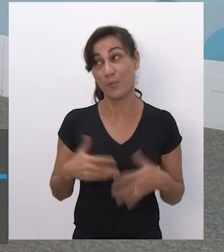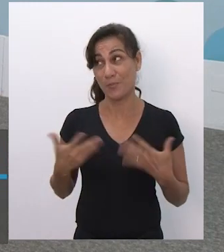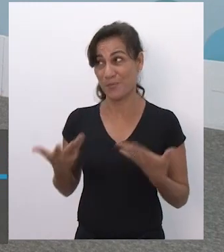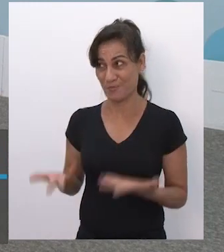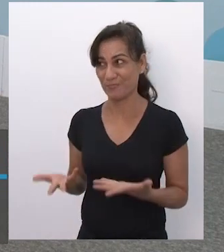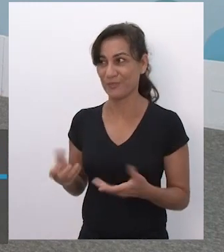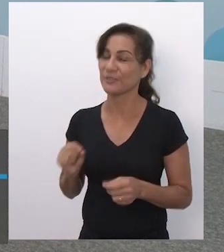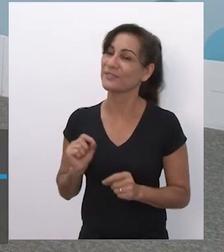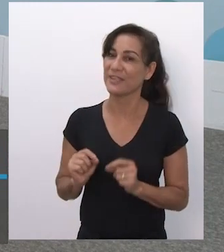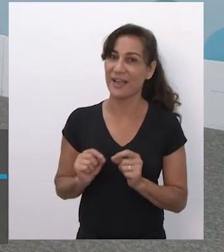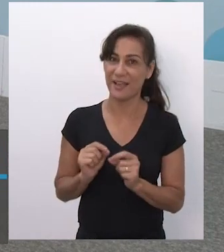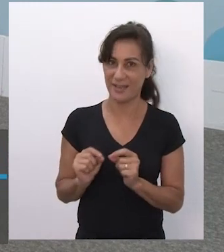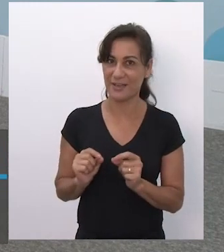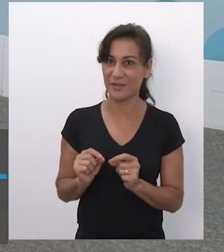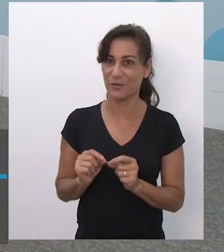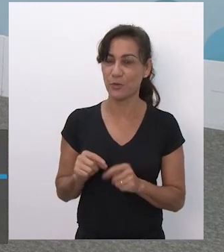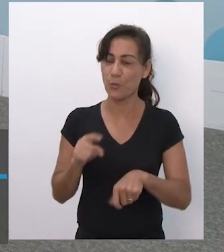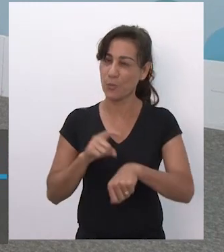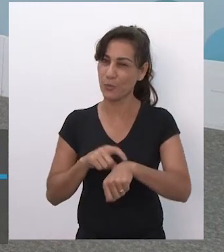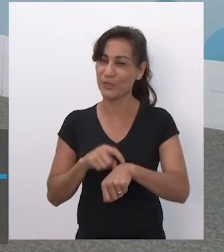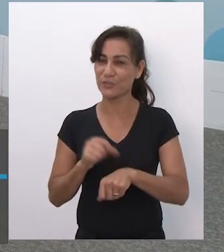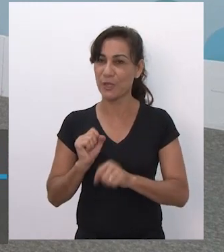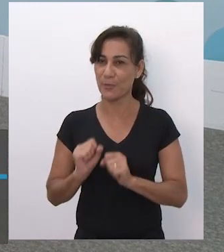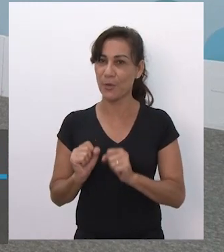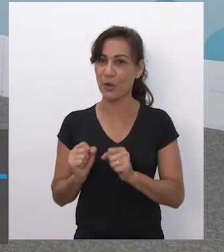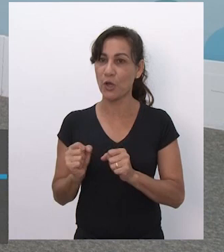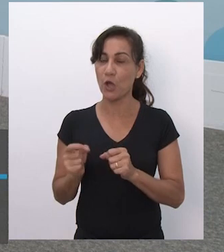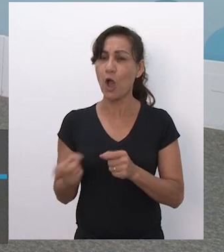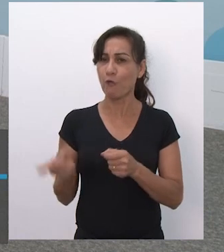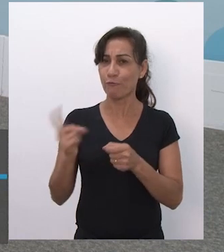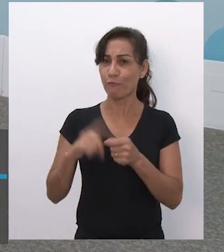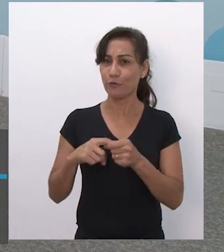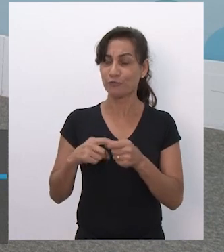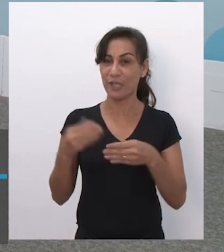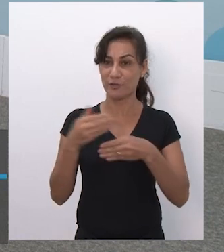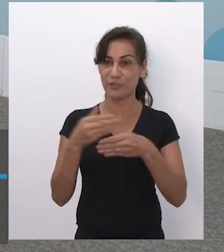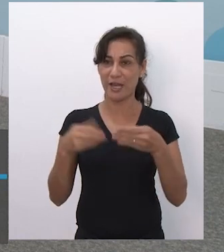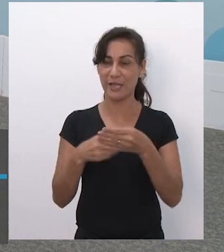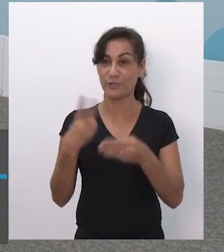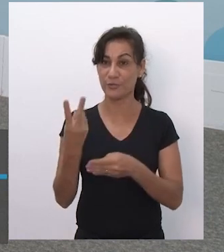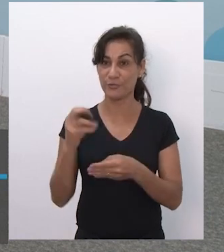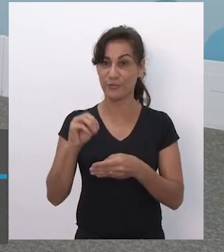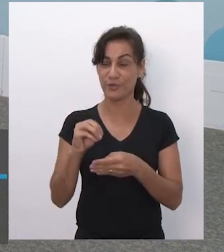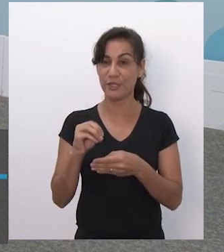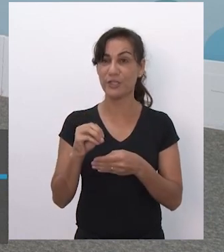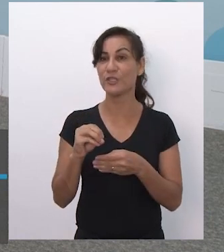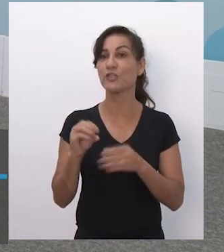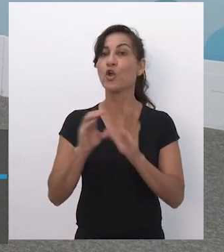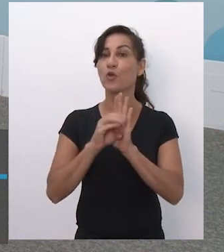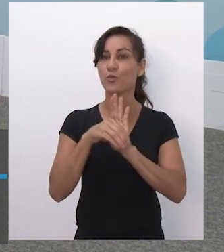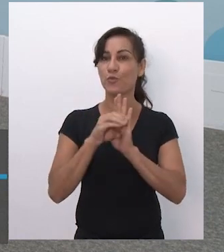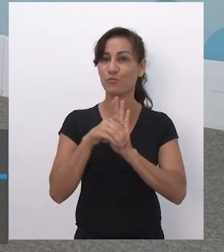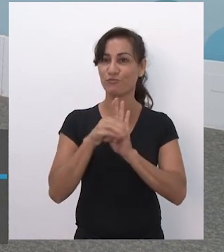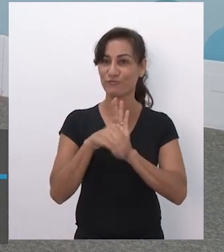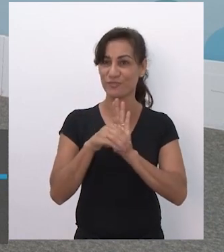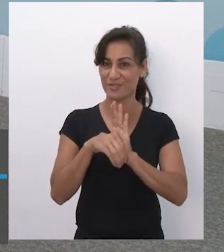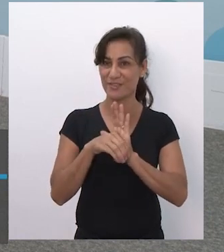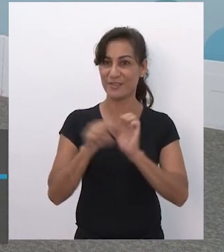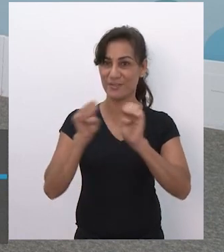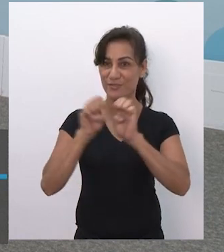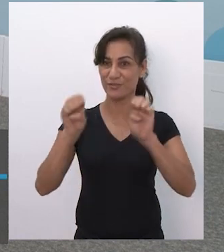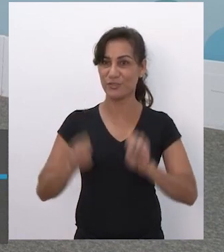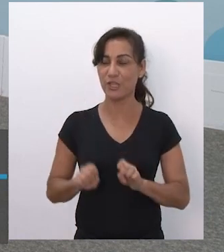só aproveitar que nós estamos com um pouquinho de tempo aqui, voltar ao slide 20, conceitos estruturantes, para mostrar aqui uma aproximação